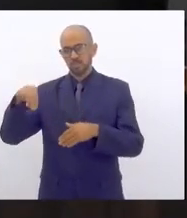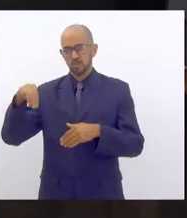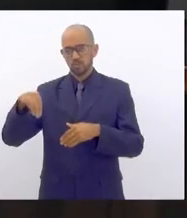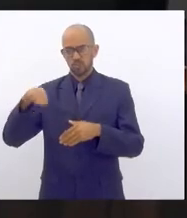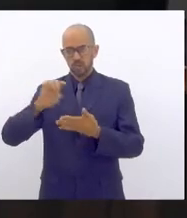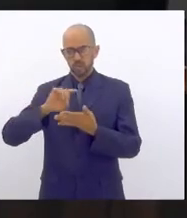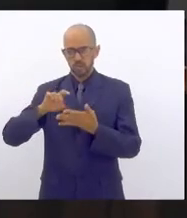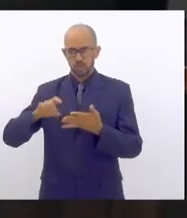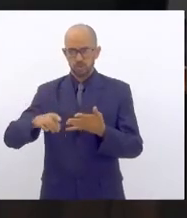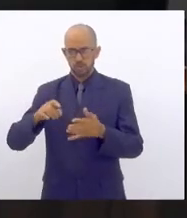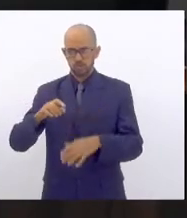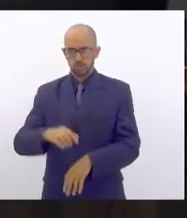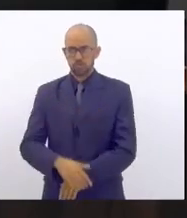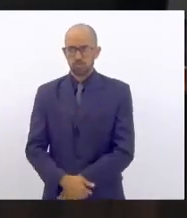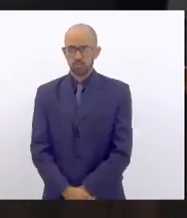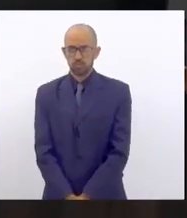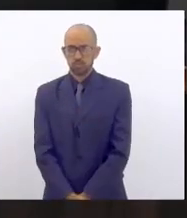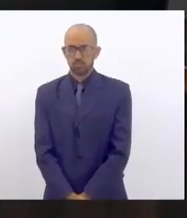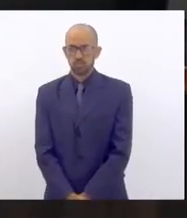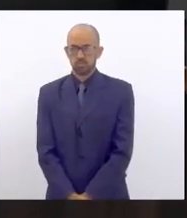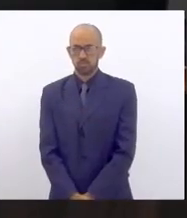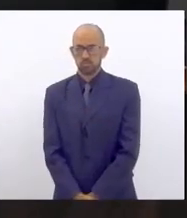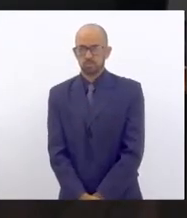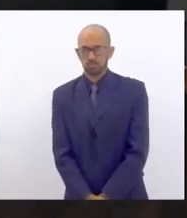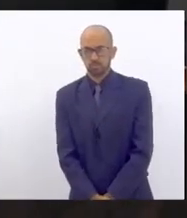parlamentar. Aqui, Pedro, você está aqui.